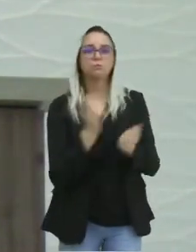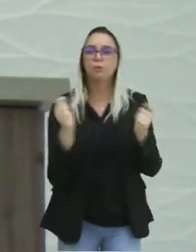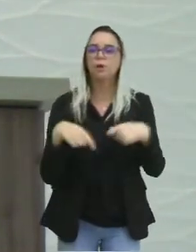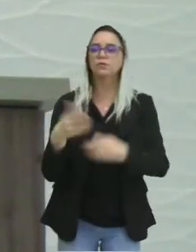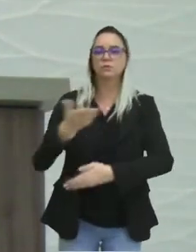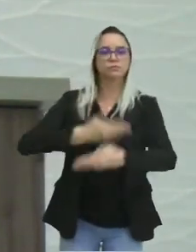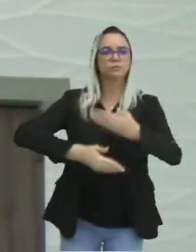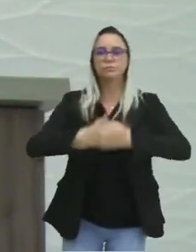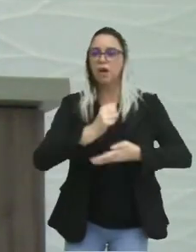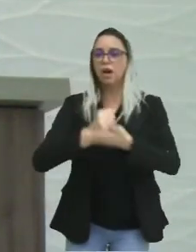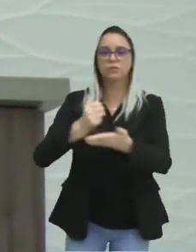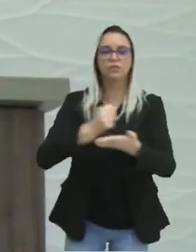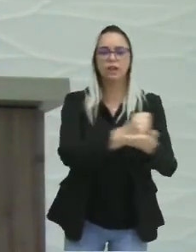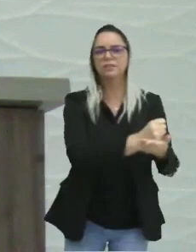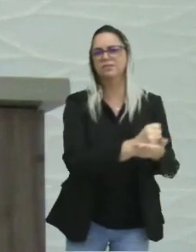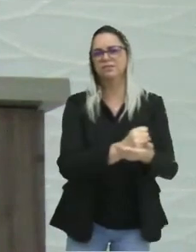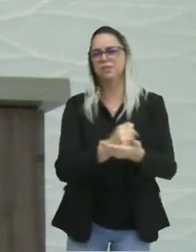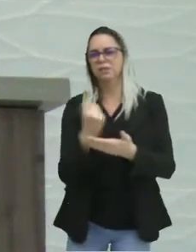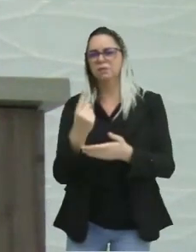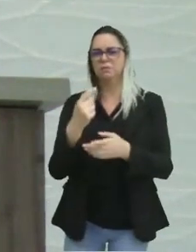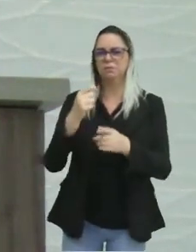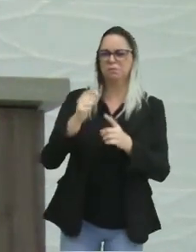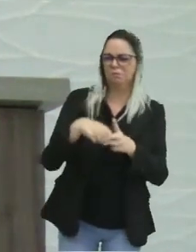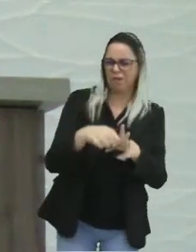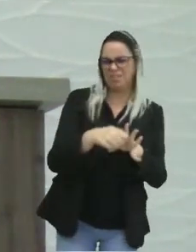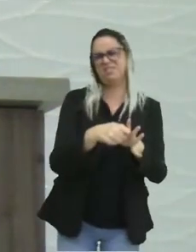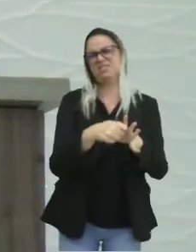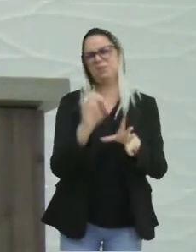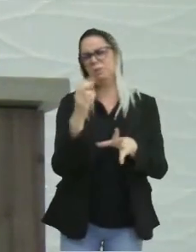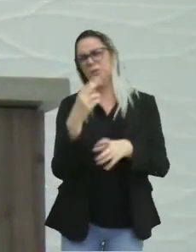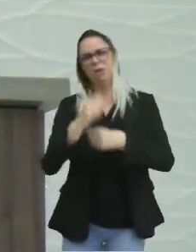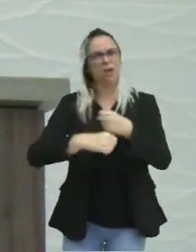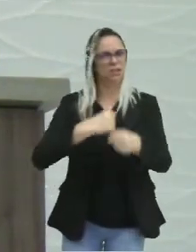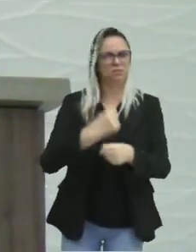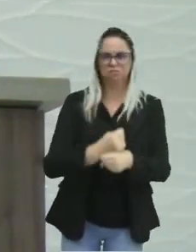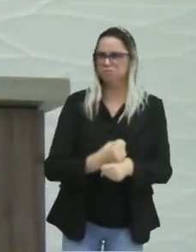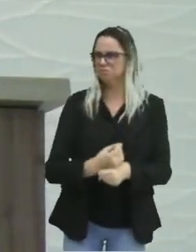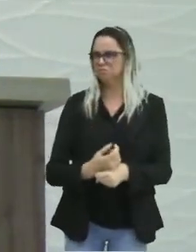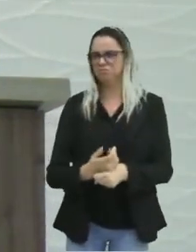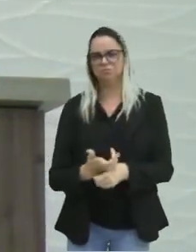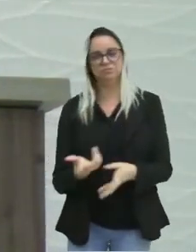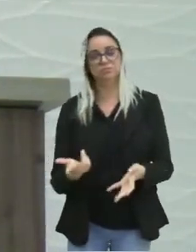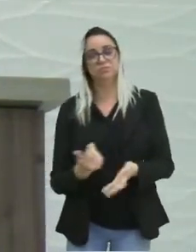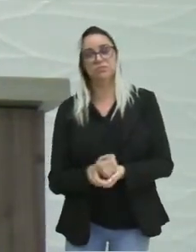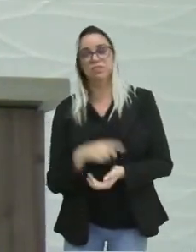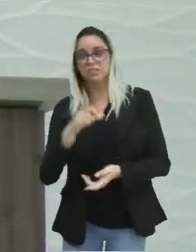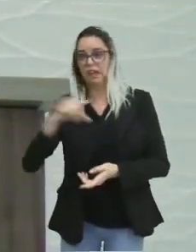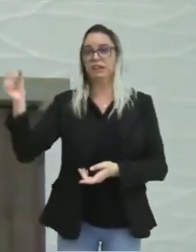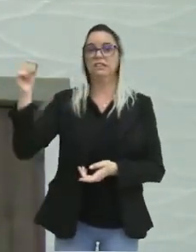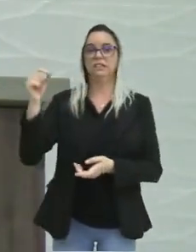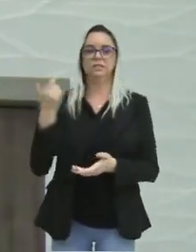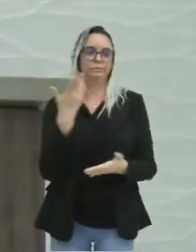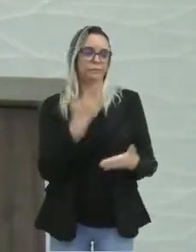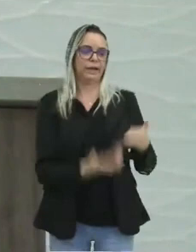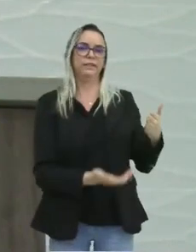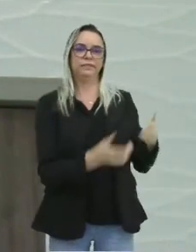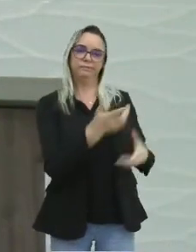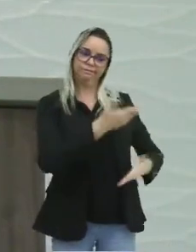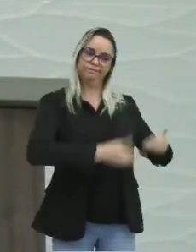vezes tem pessoas que passam 8 meses, 1 ano, para sair uma consulta, e quando sai, perde, porque não pode ir.